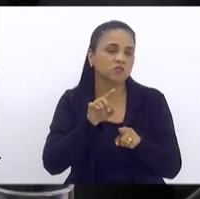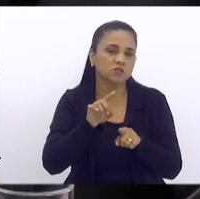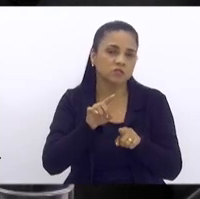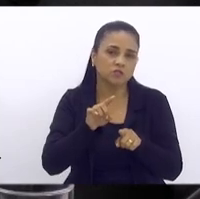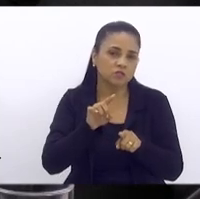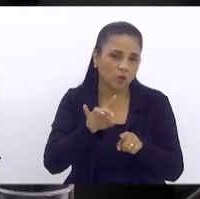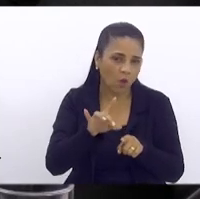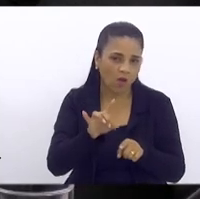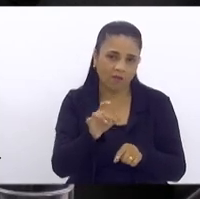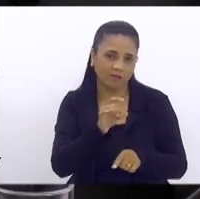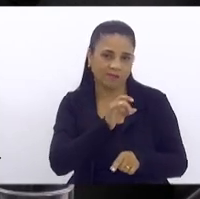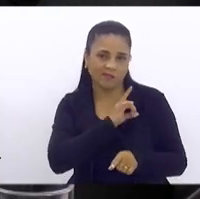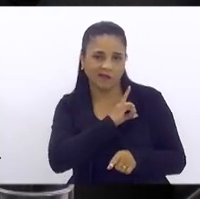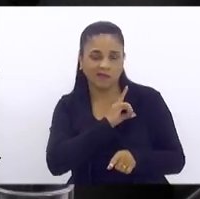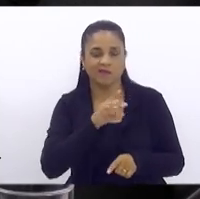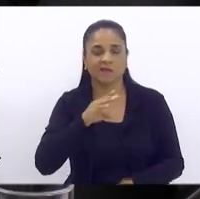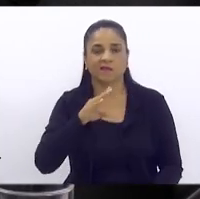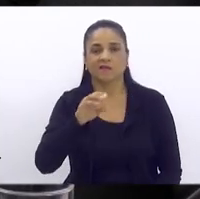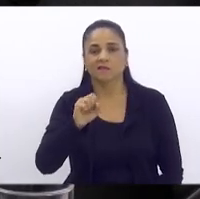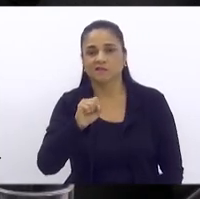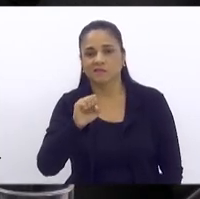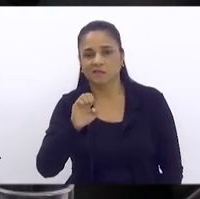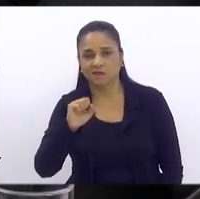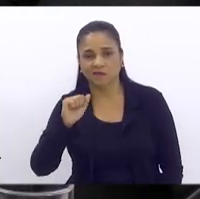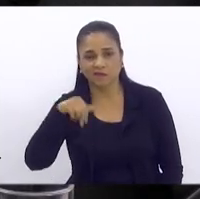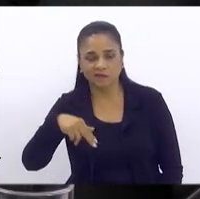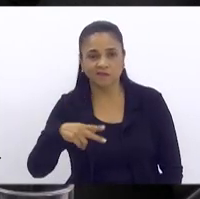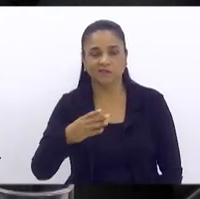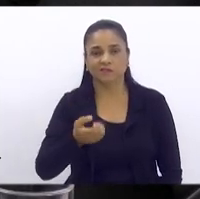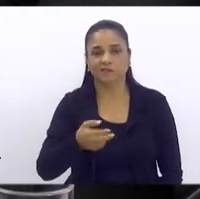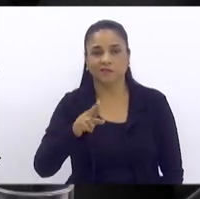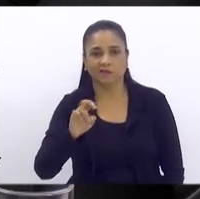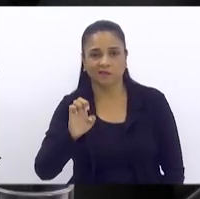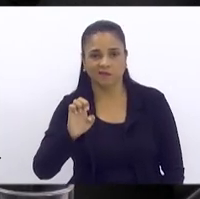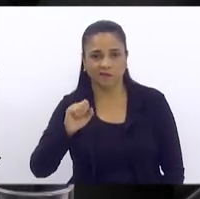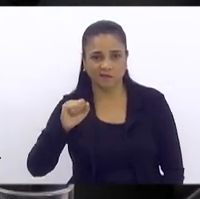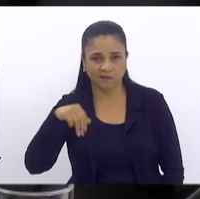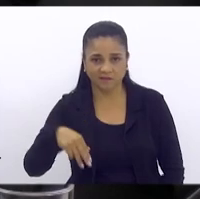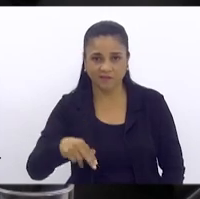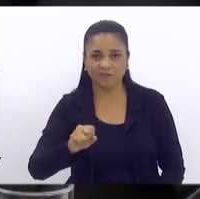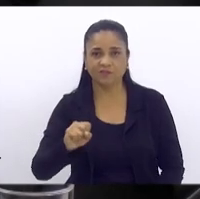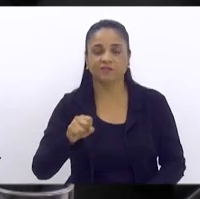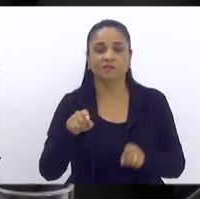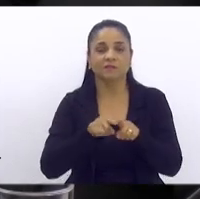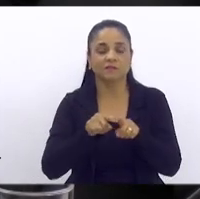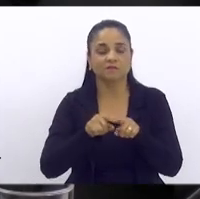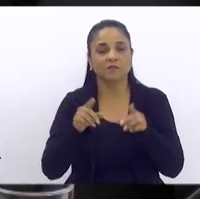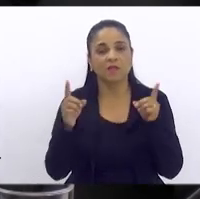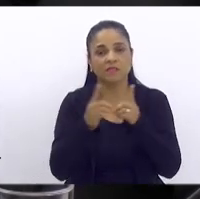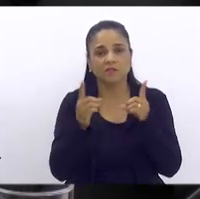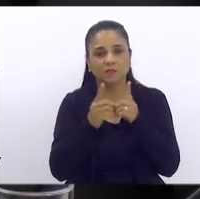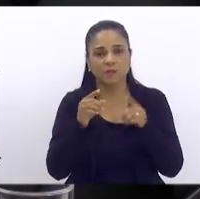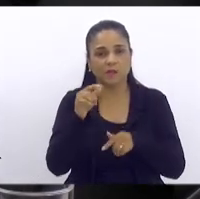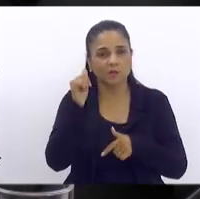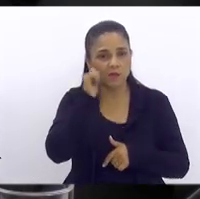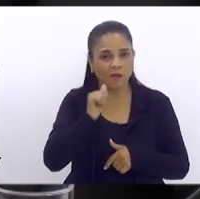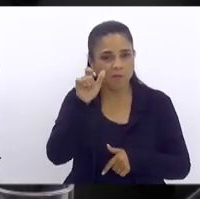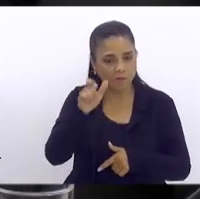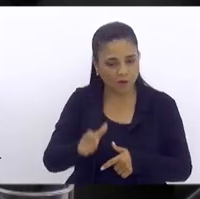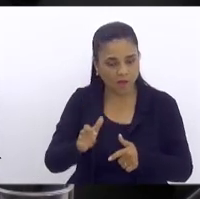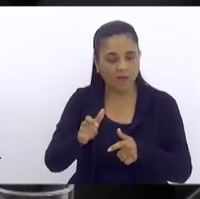os CIANs, CRANs, né, dependendo da região, muda o nome, esse Centro de Atendimento à Mulher, são portas de entradas também